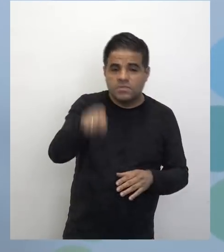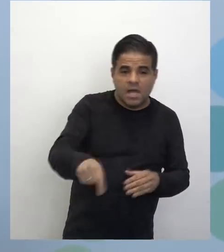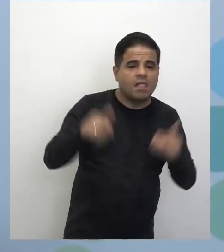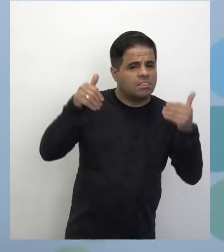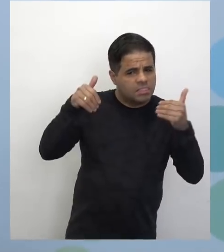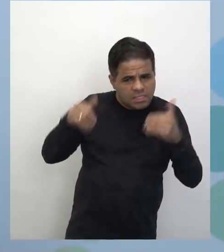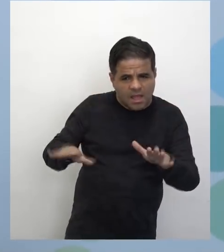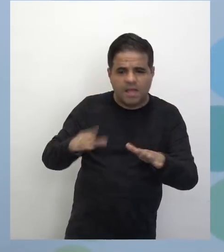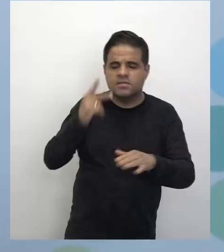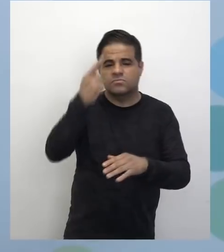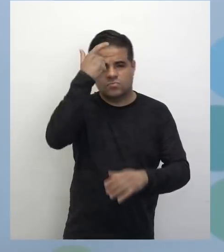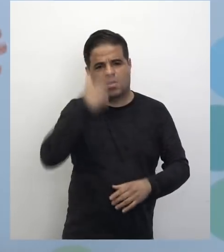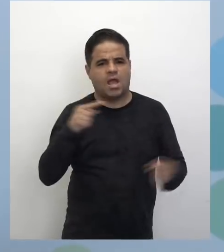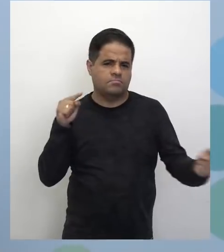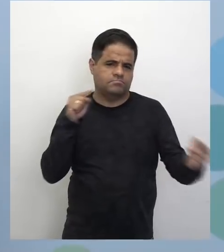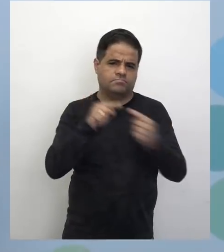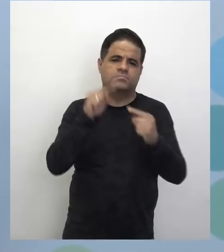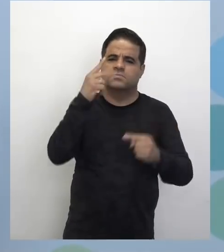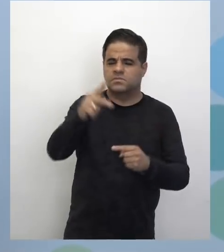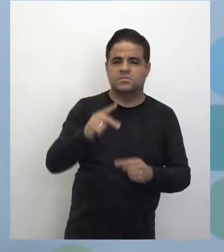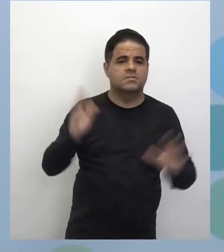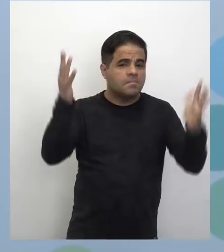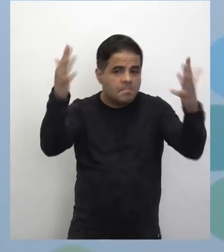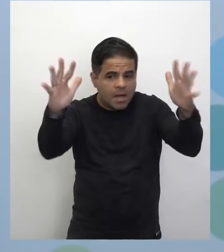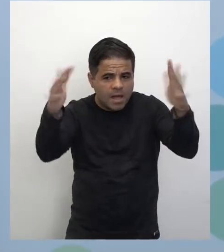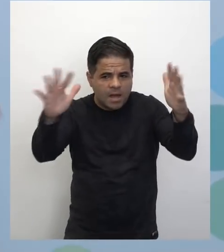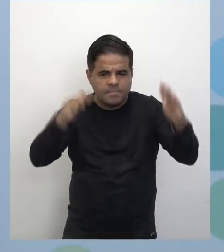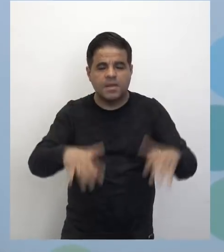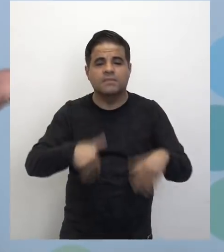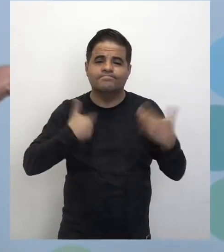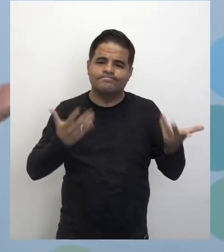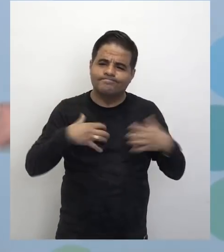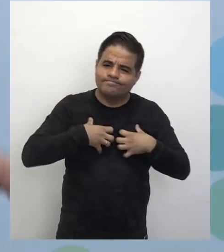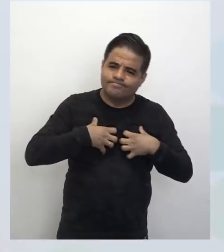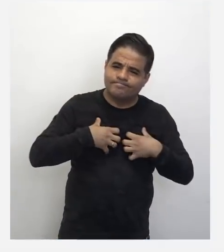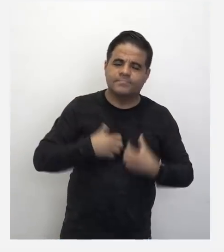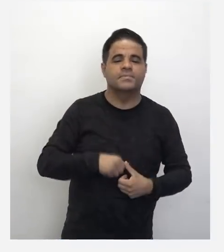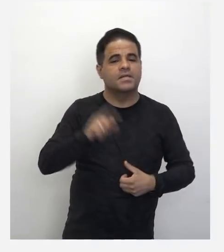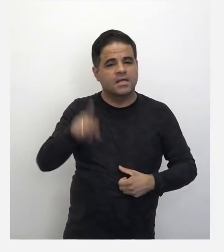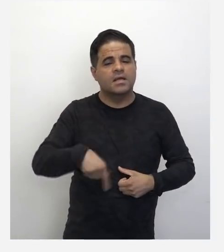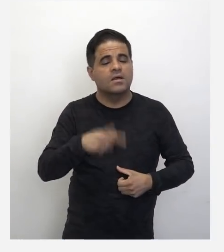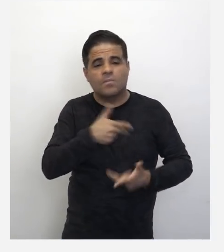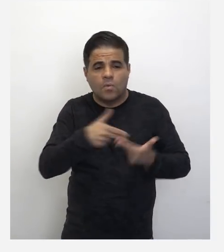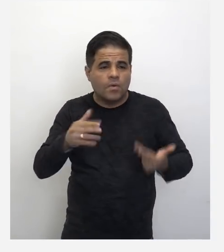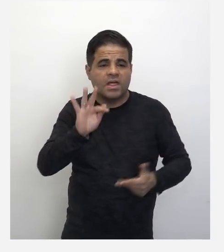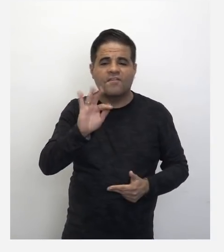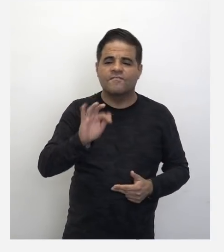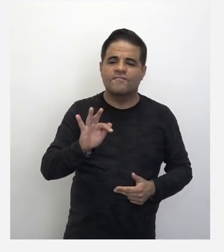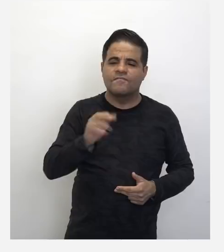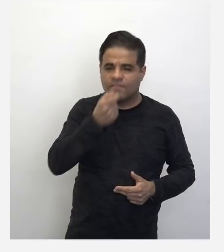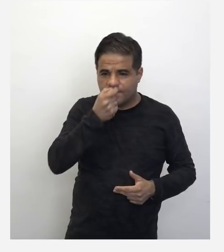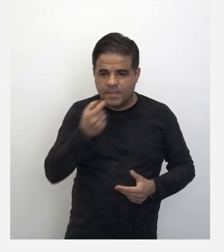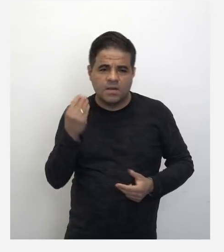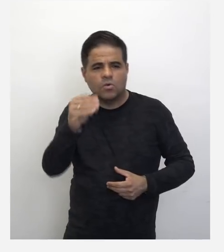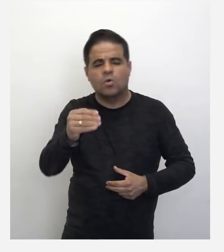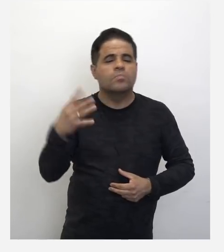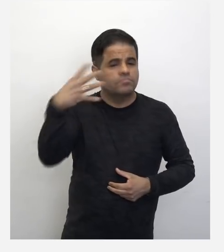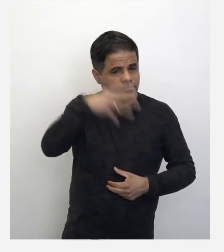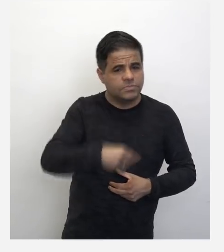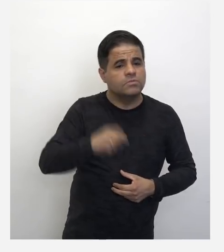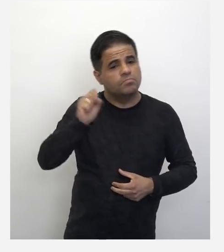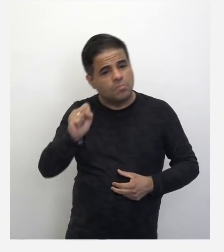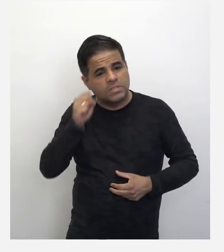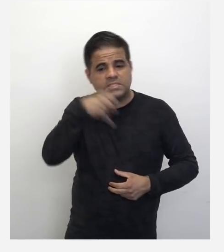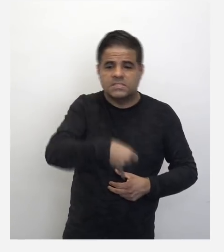deixa com a sua cara, né? Esse parabéns, esse lamento é algo que a Fabiana quis deixar bonito, mas que pode ser apenas um sim e